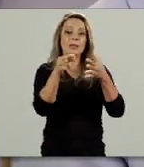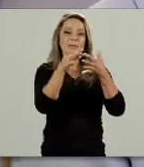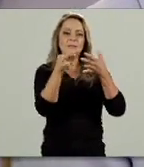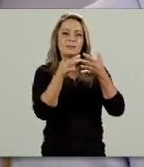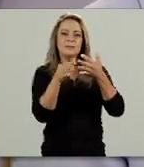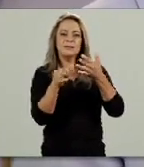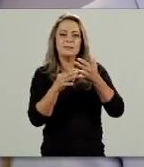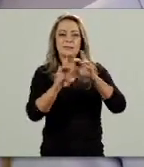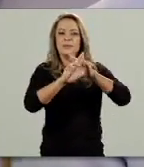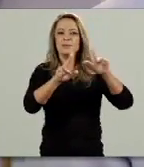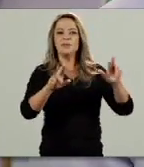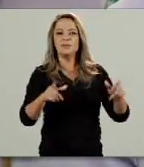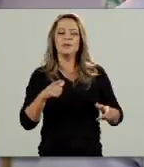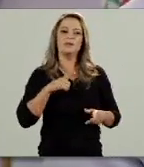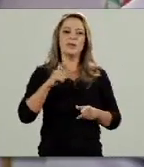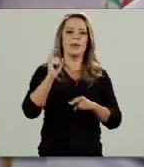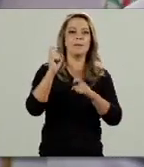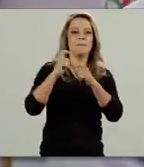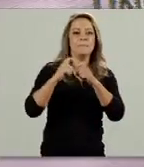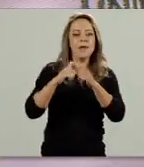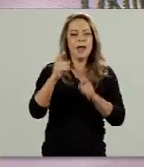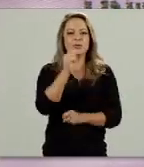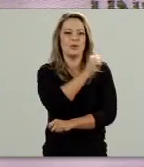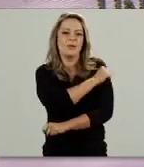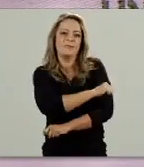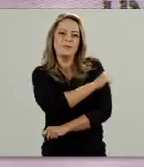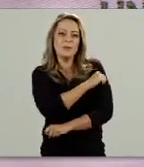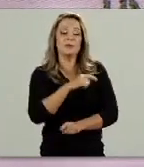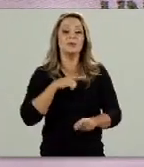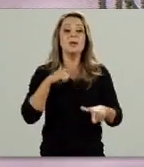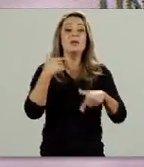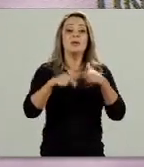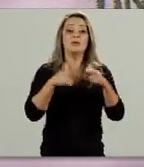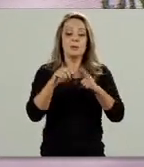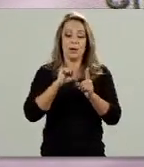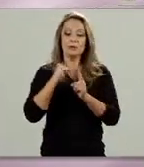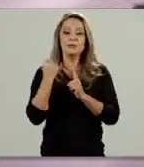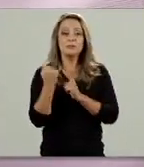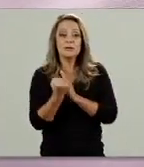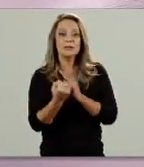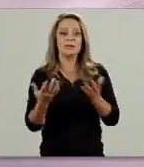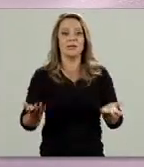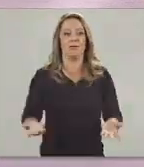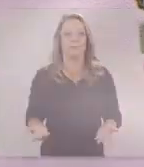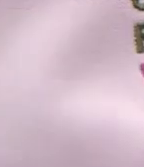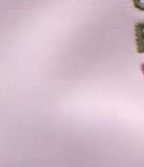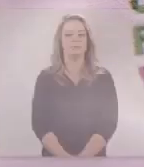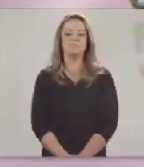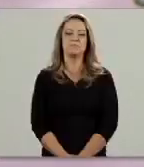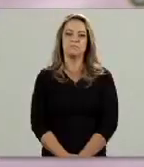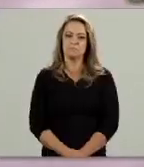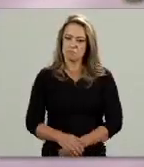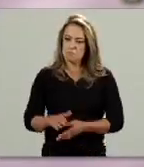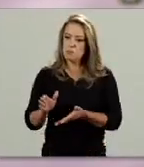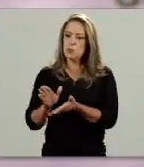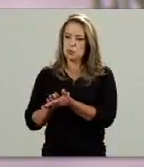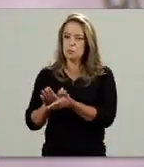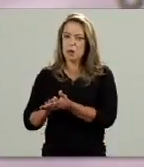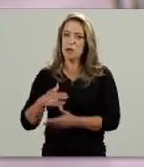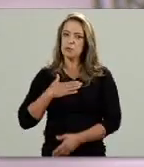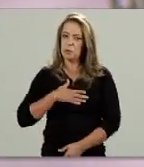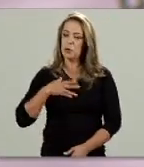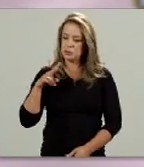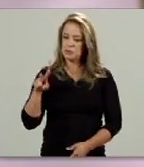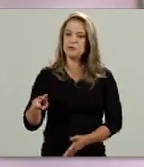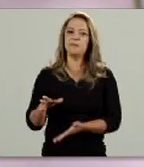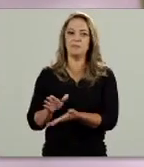equipe multidisciplinar, onde existem médicos, enfermeiros, onde tem um trabalho de serviço social. Muito bem, tô